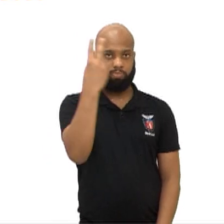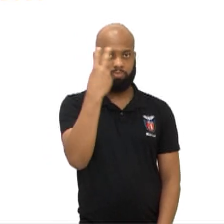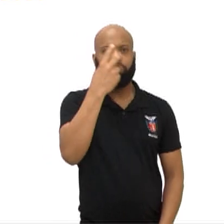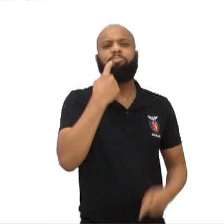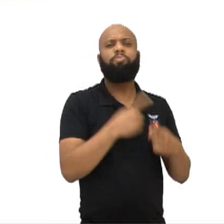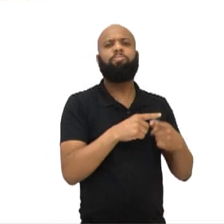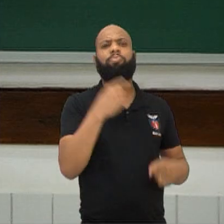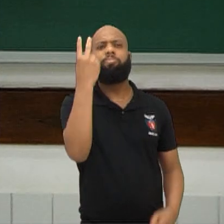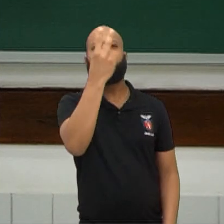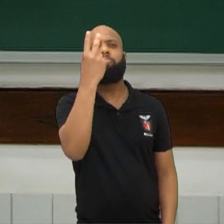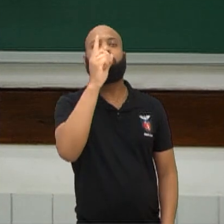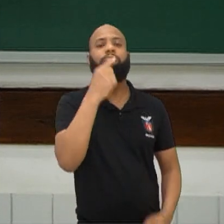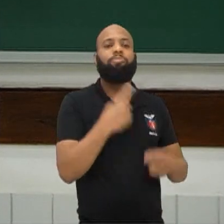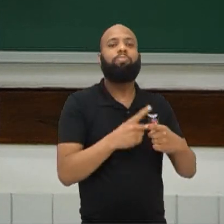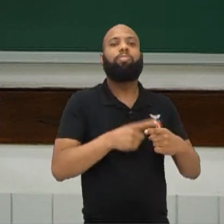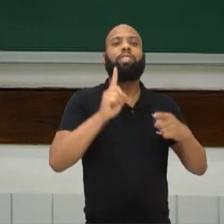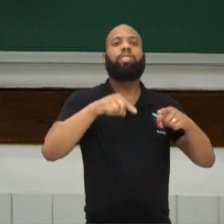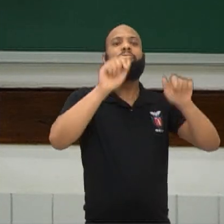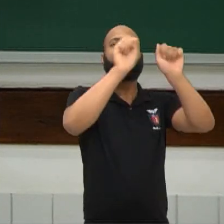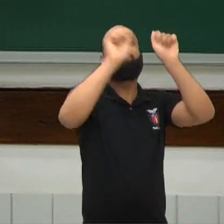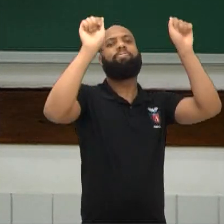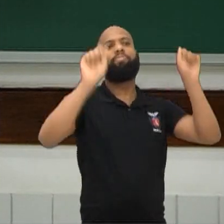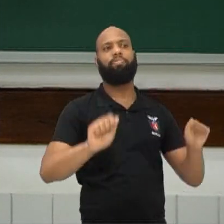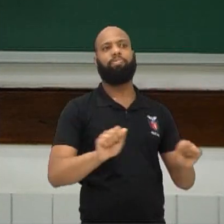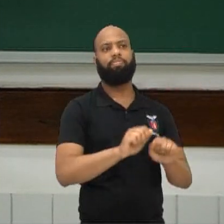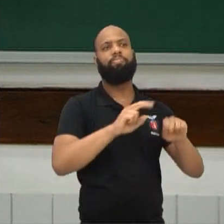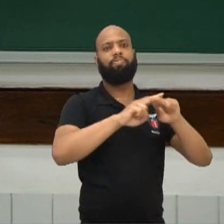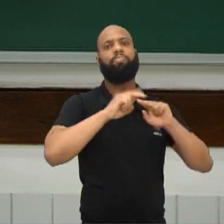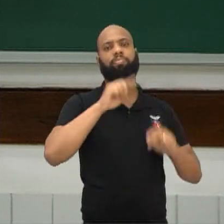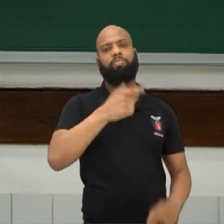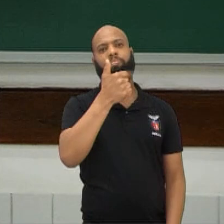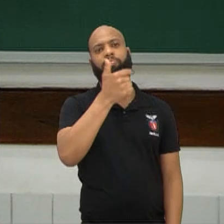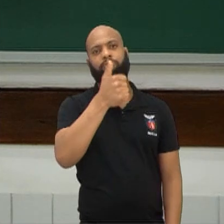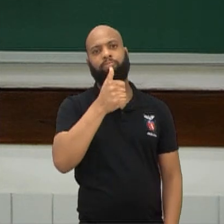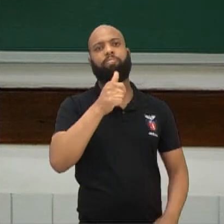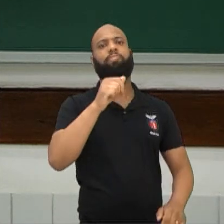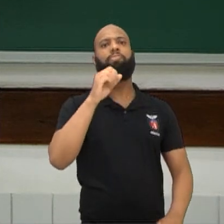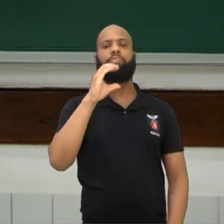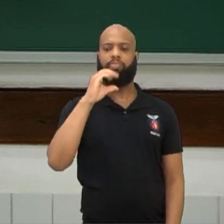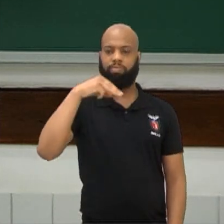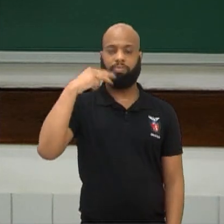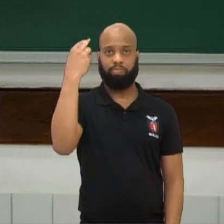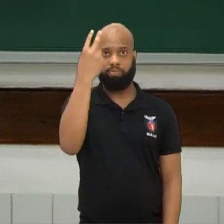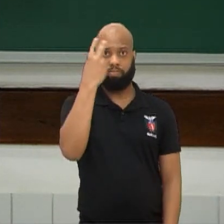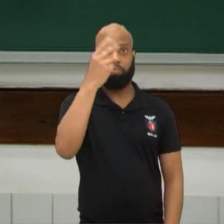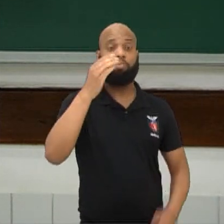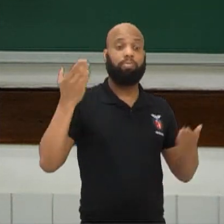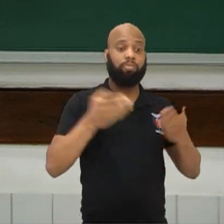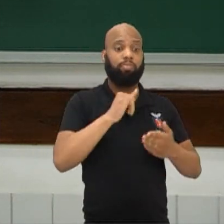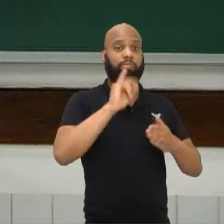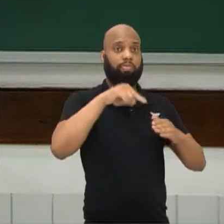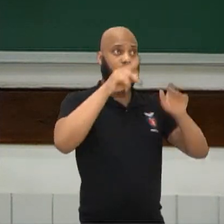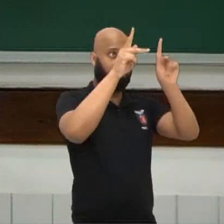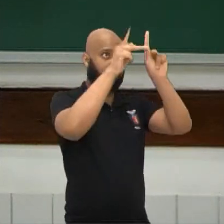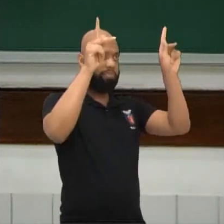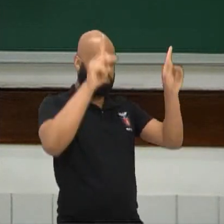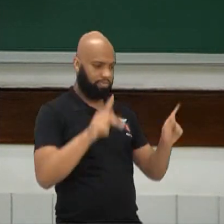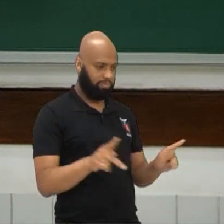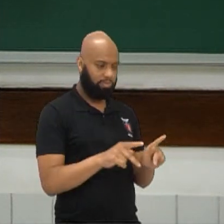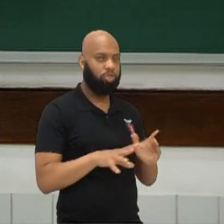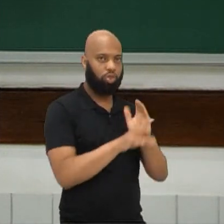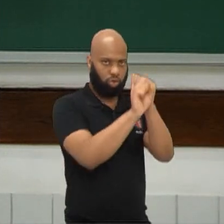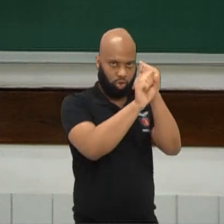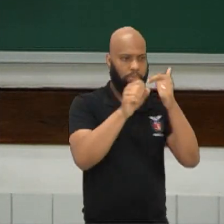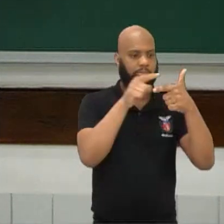que eu falo em área, aí é metros quadrados. Se eu fosse pedir o perímetro, seria a soma de todos os lados,